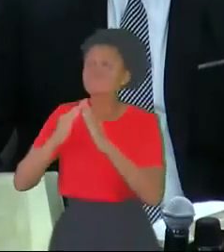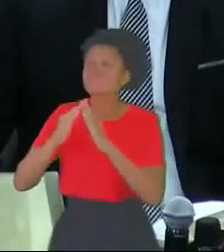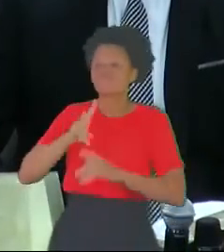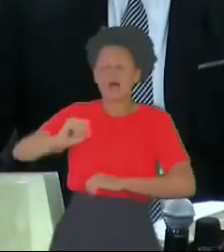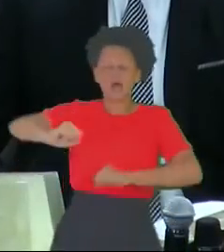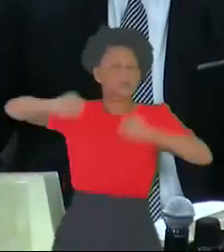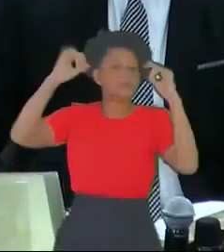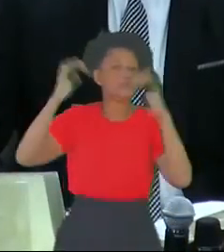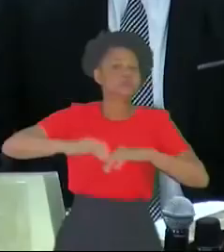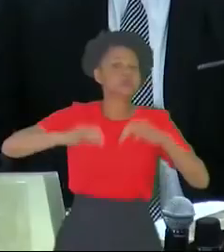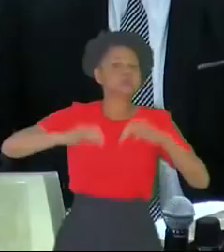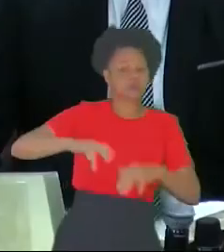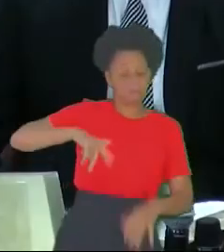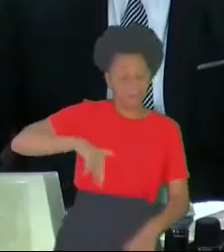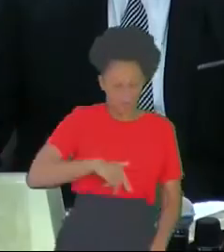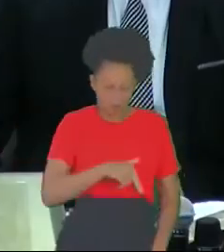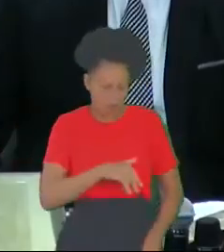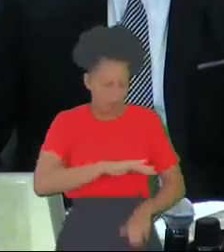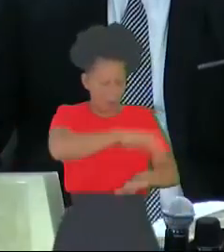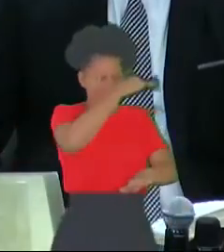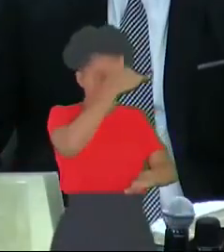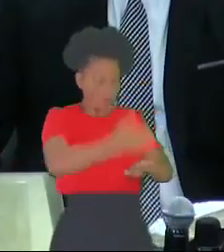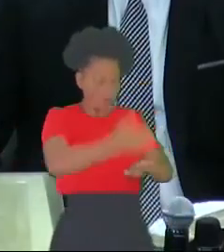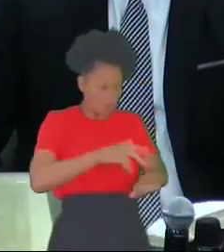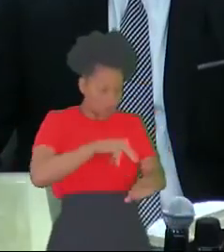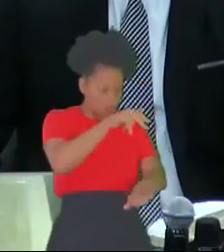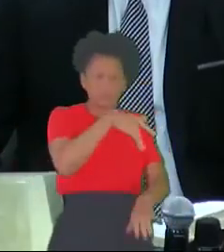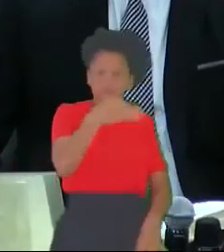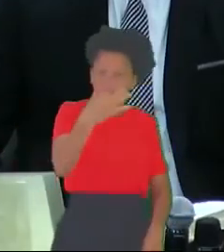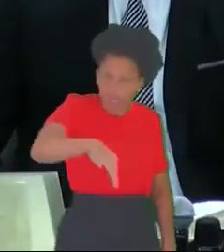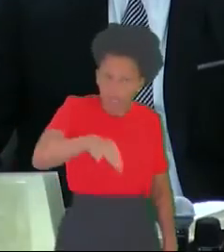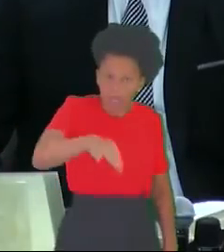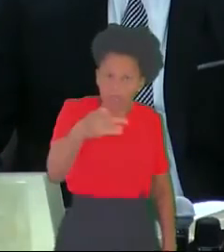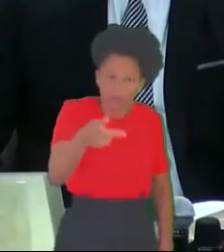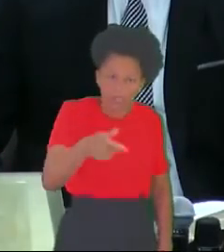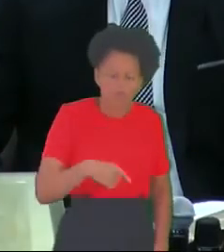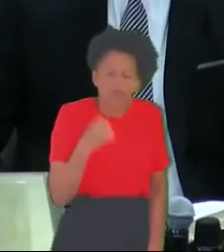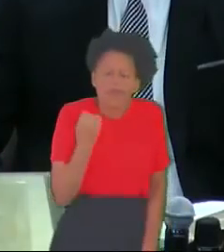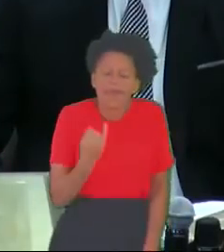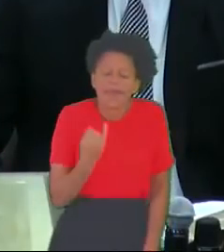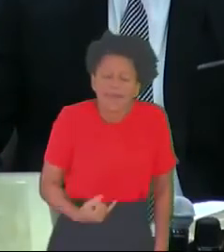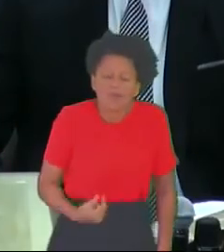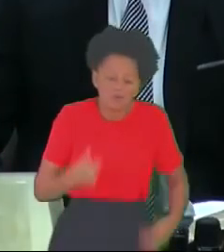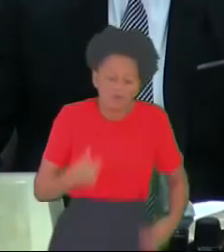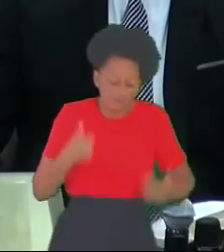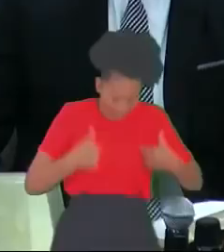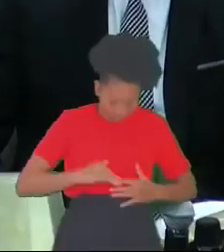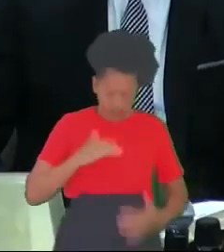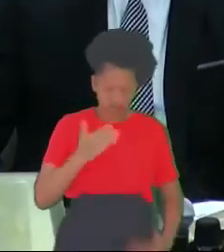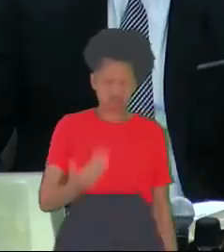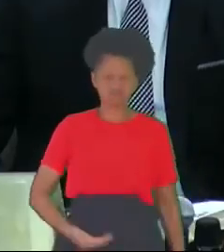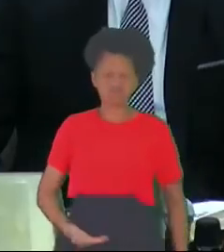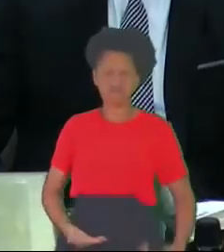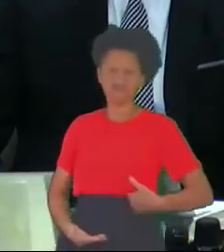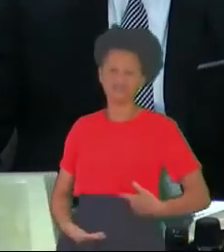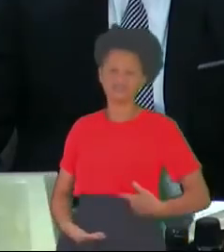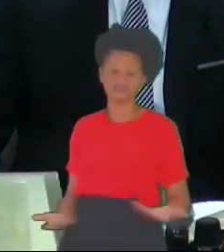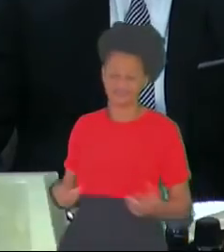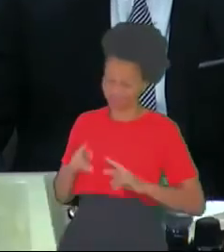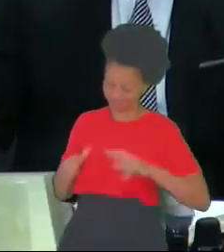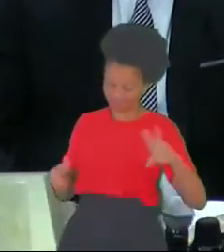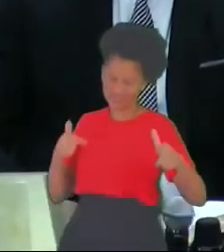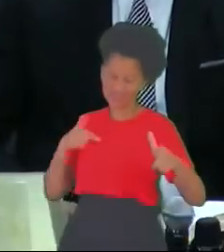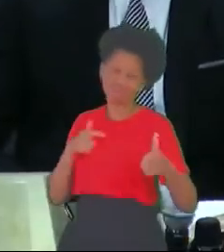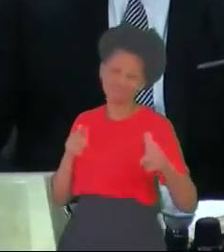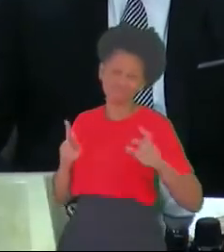E ele subiu ao cume do monte. Foi assim ou não foi, irmãos amados? Diz que ele era bem magrinho, se fosse eu com essa barriga, coitado. Glória a Deus. Mas a